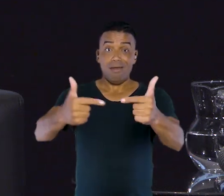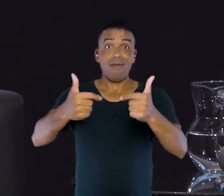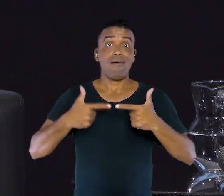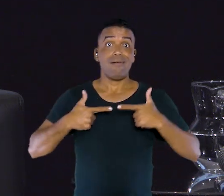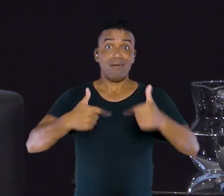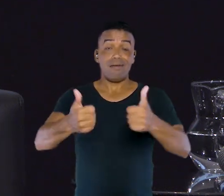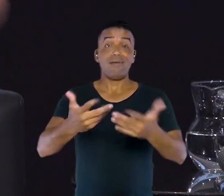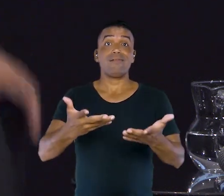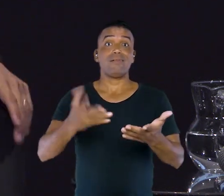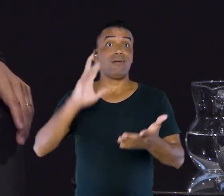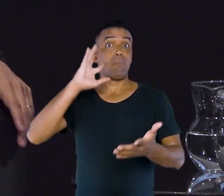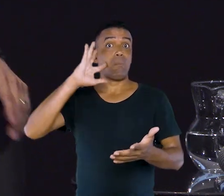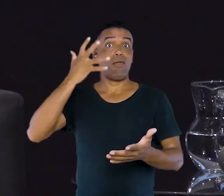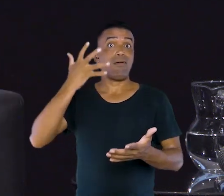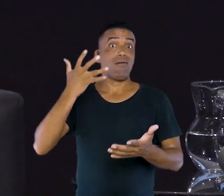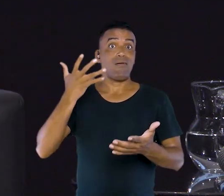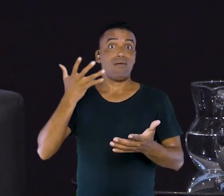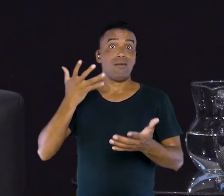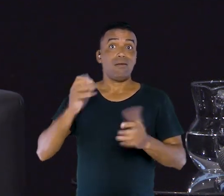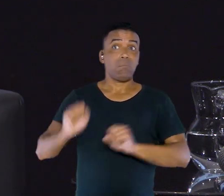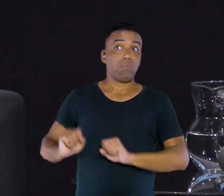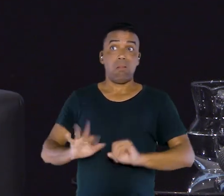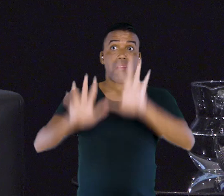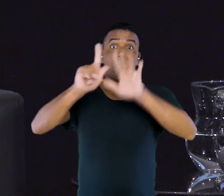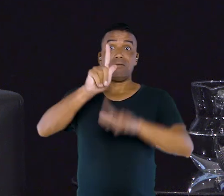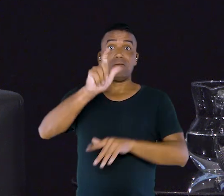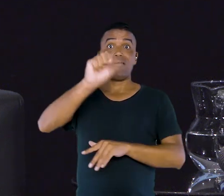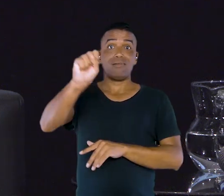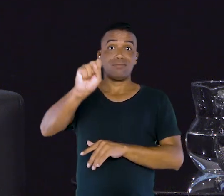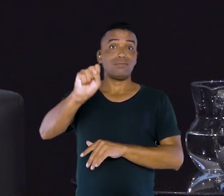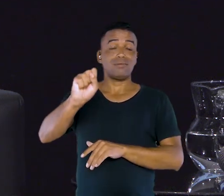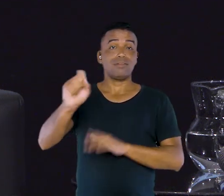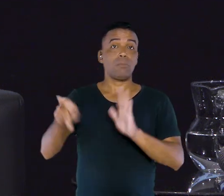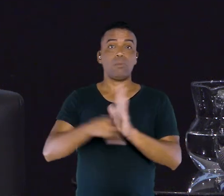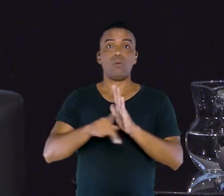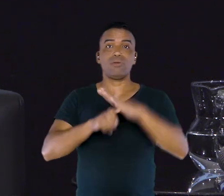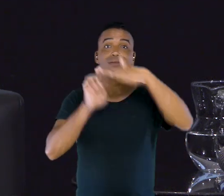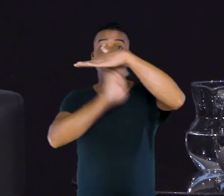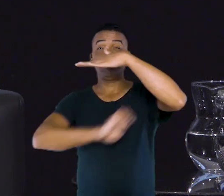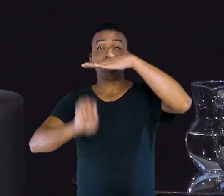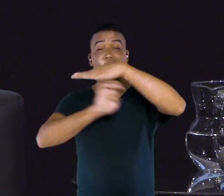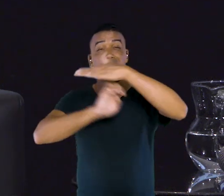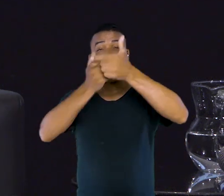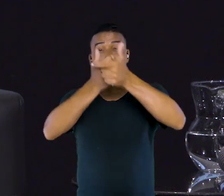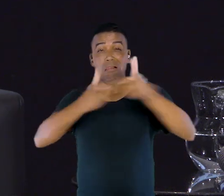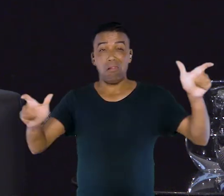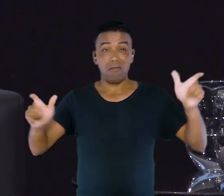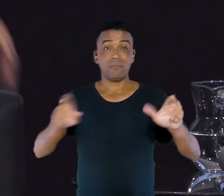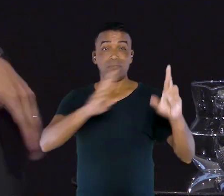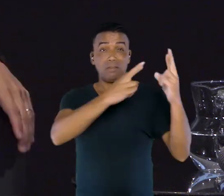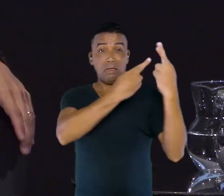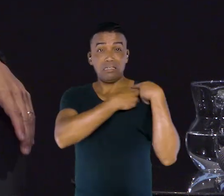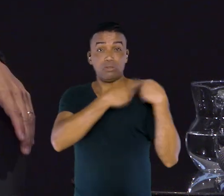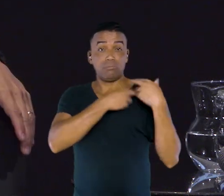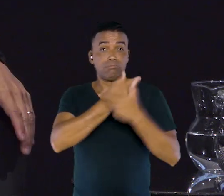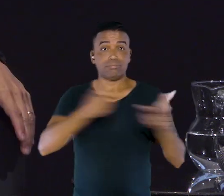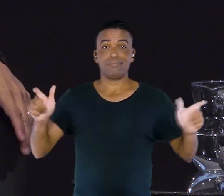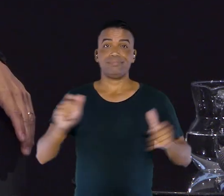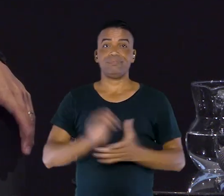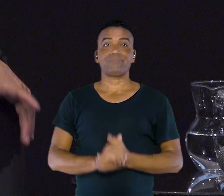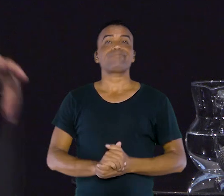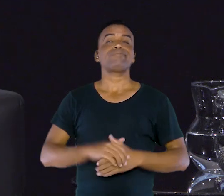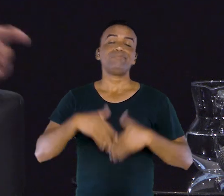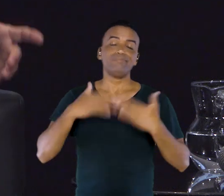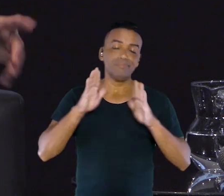estão emitindo de efeito estufa, né, é claro que a gente tem que fazer a nossa parte, mas quem está fazendo isso são as grandes corporações, que estão, né, têm uma responsabilidade que é muito